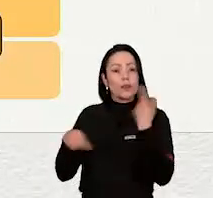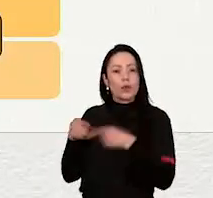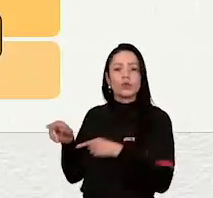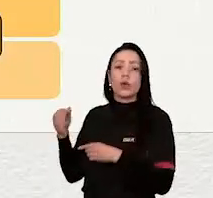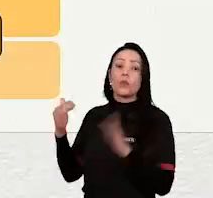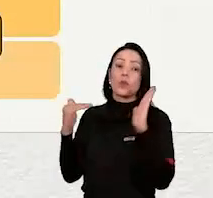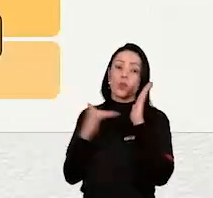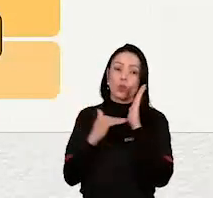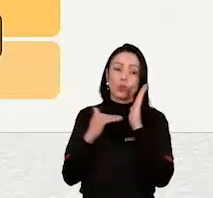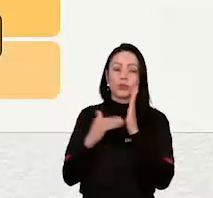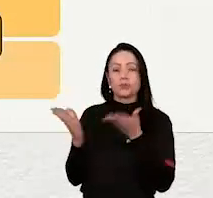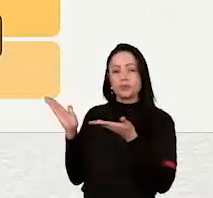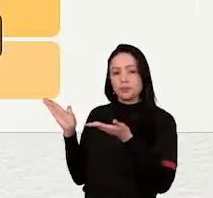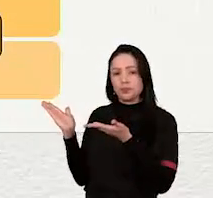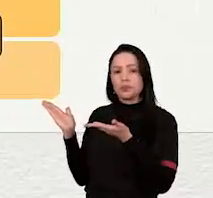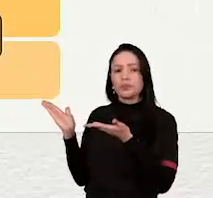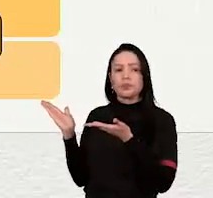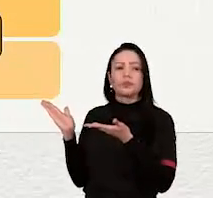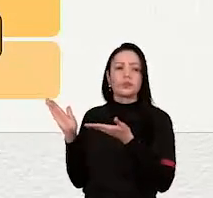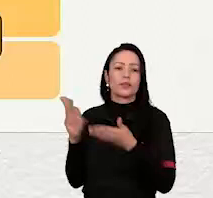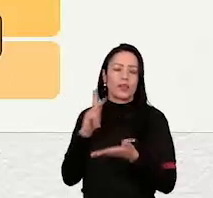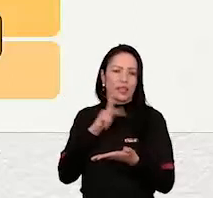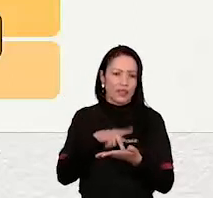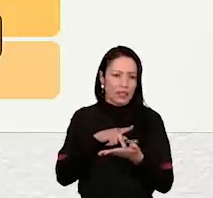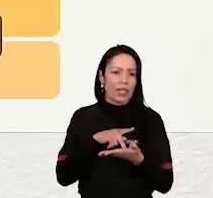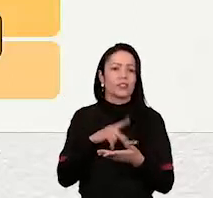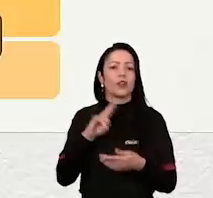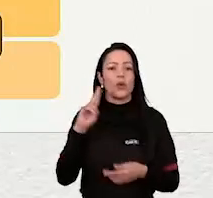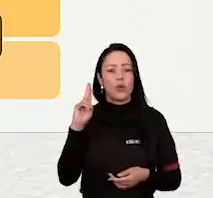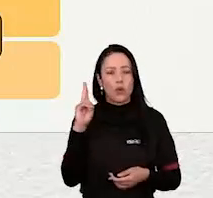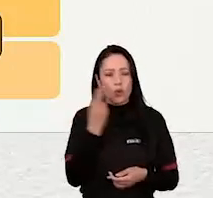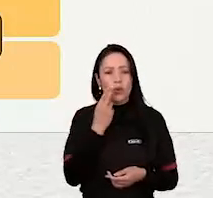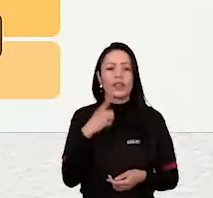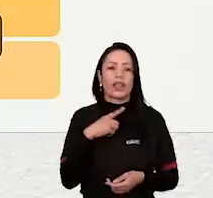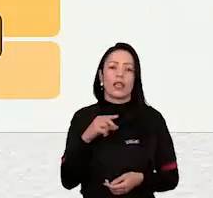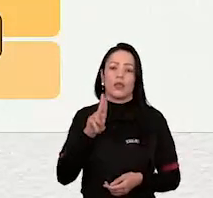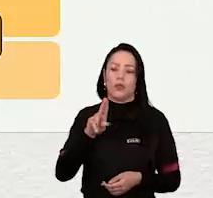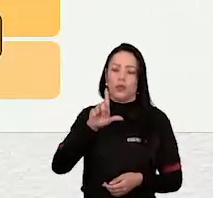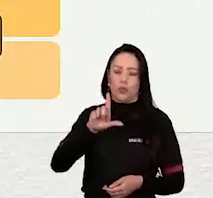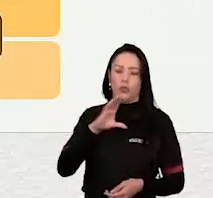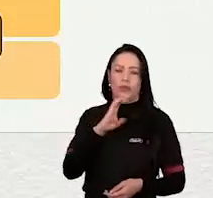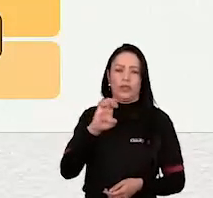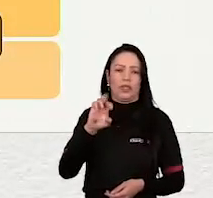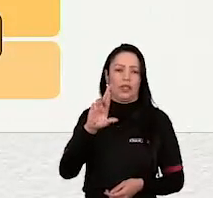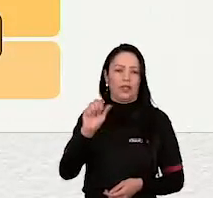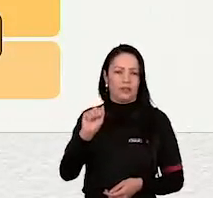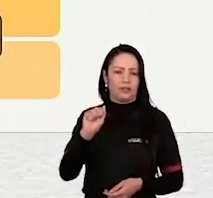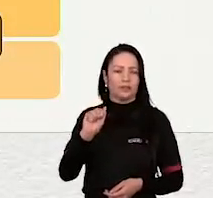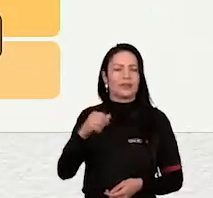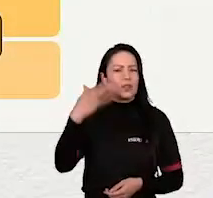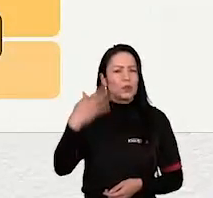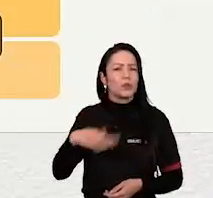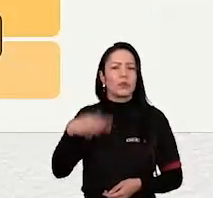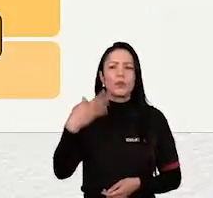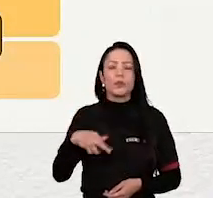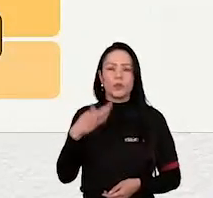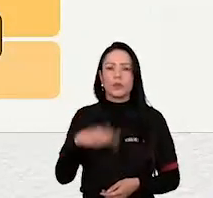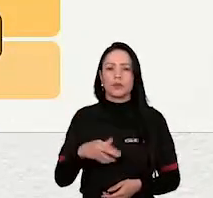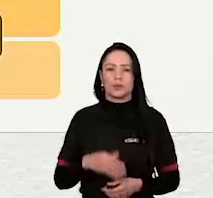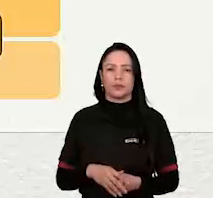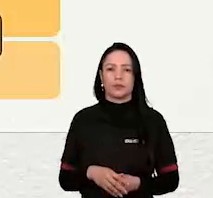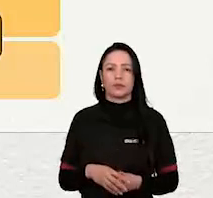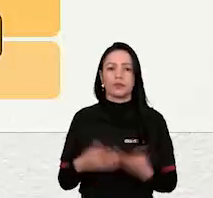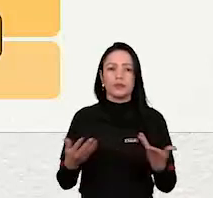vezes uma infecção de verdade, e essa infecção às vezes com uma úlcera muito dolorida, que a gente brincou de chamar de